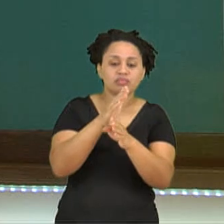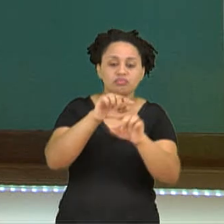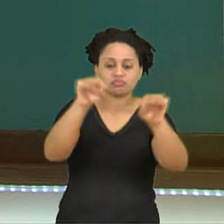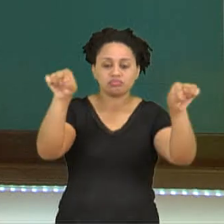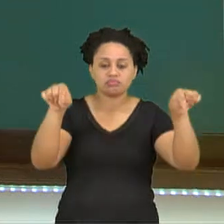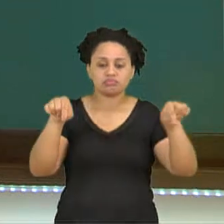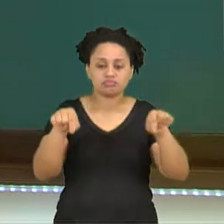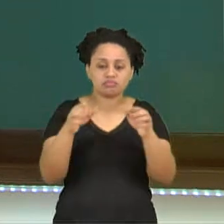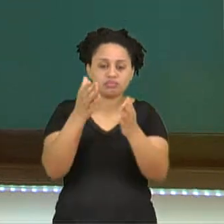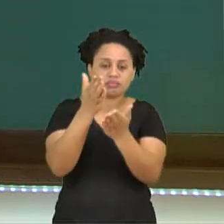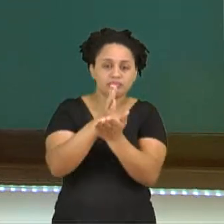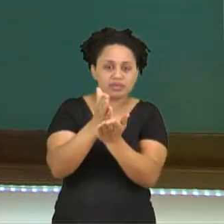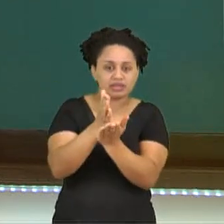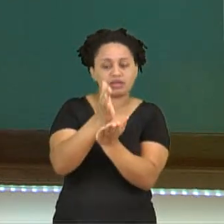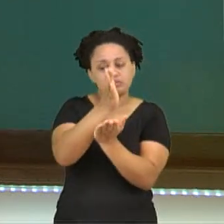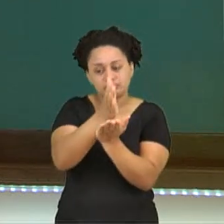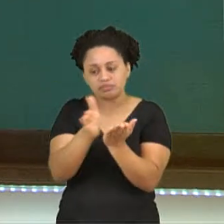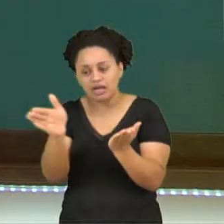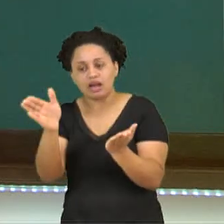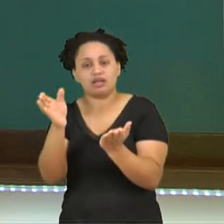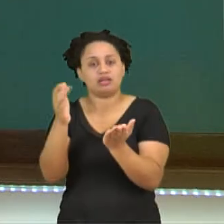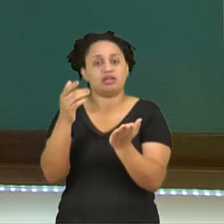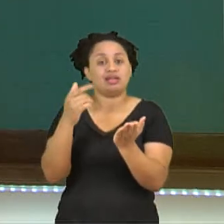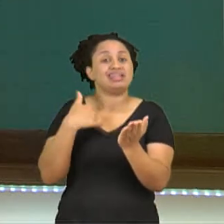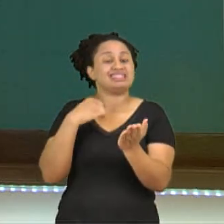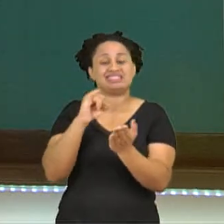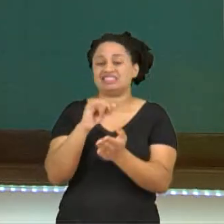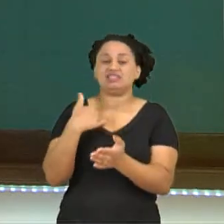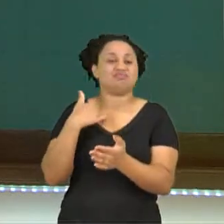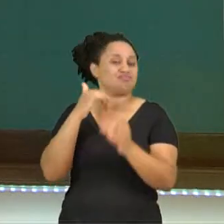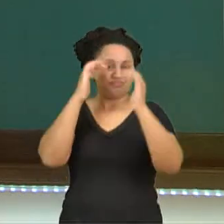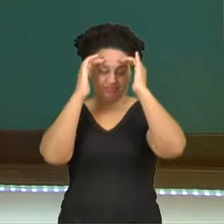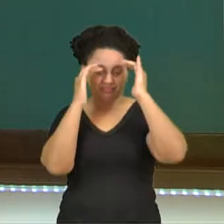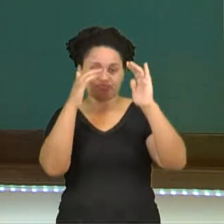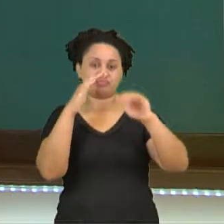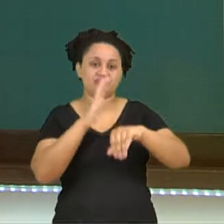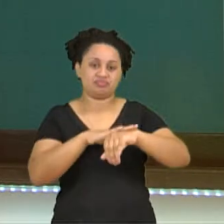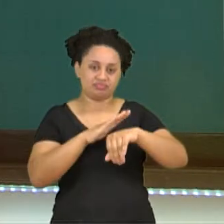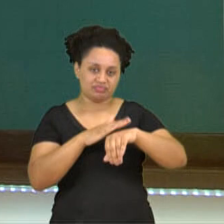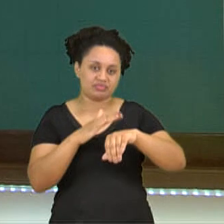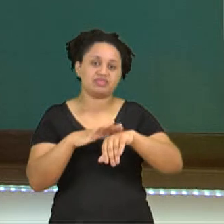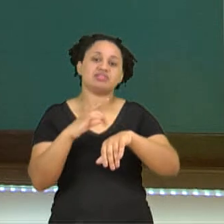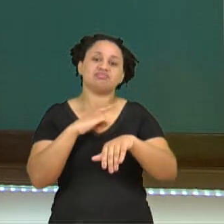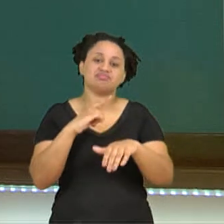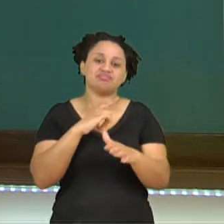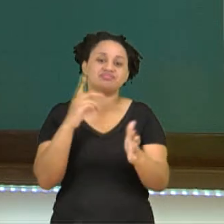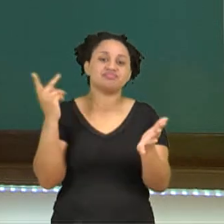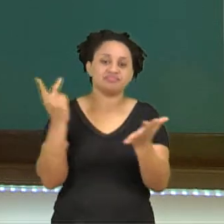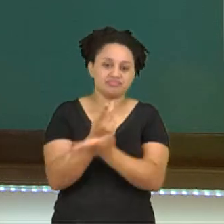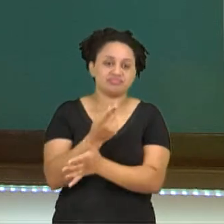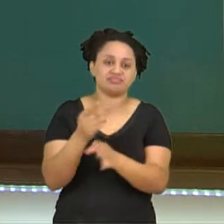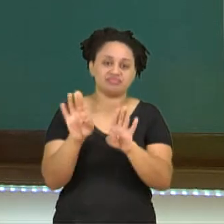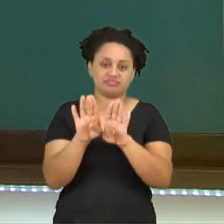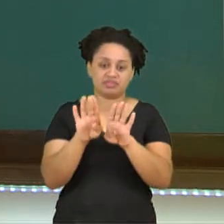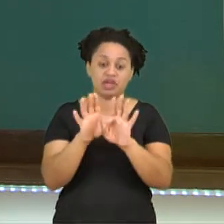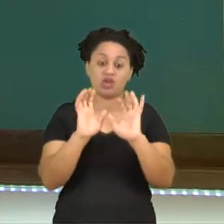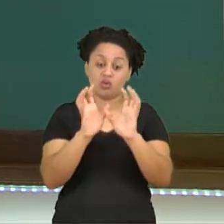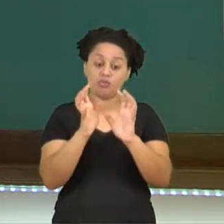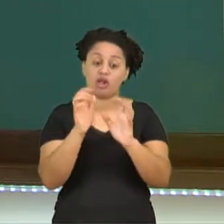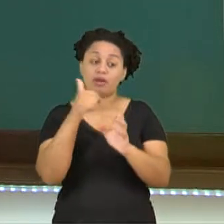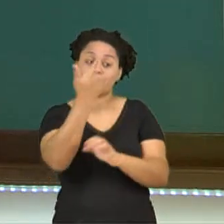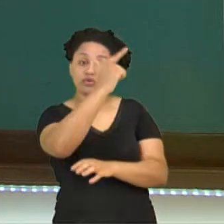campo. Caso não ocorra, tem a falta, ok? E a posse de bola é para outra